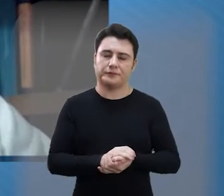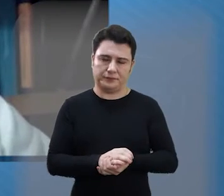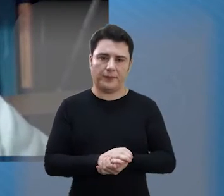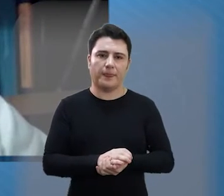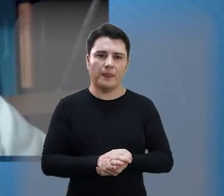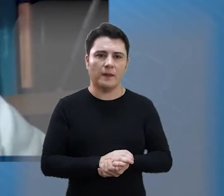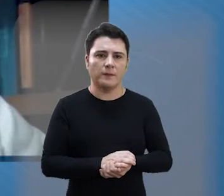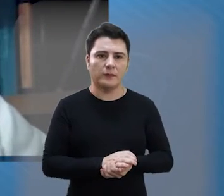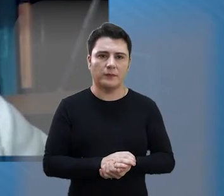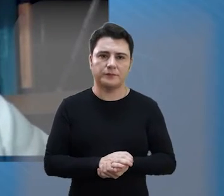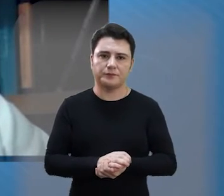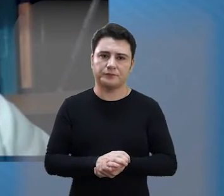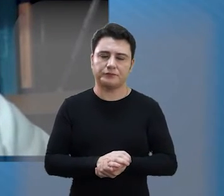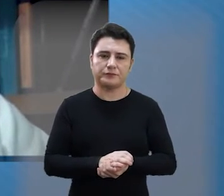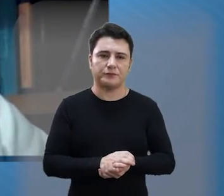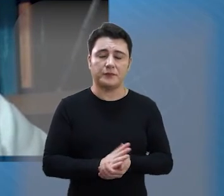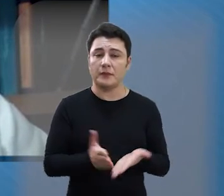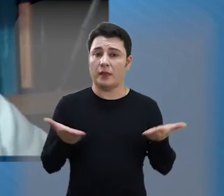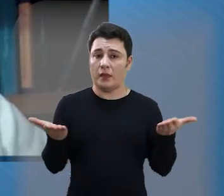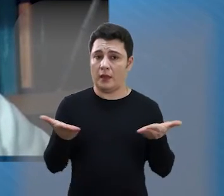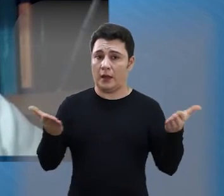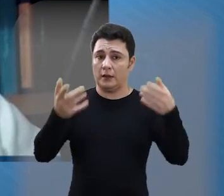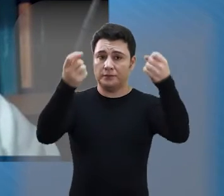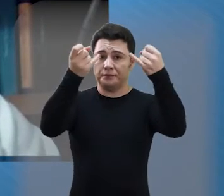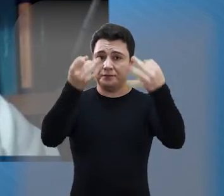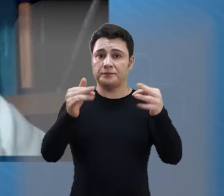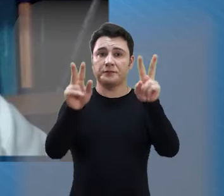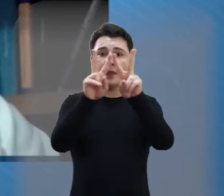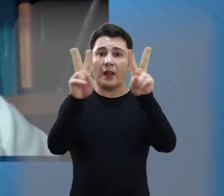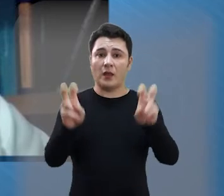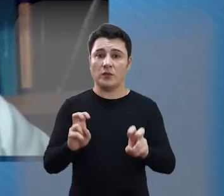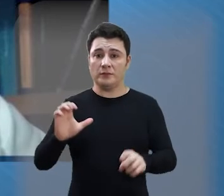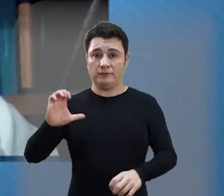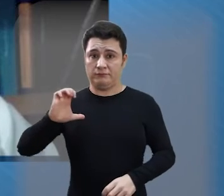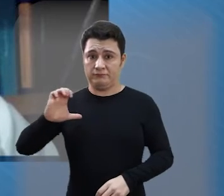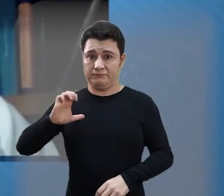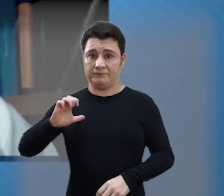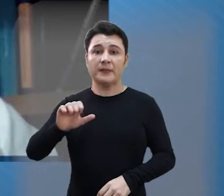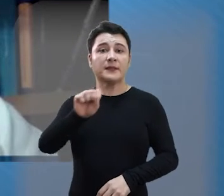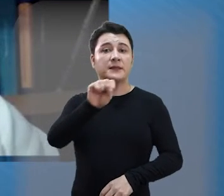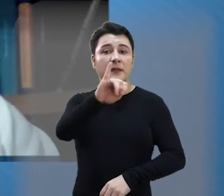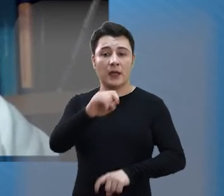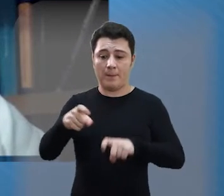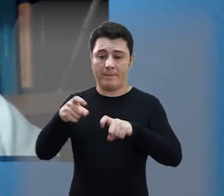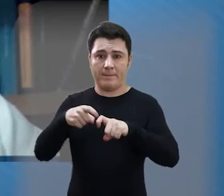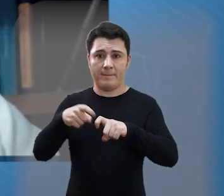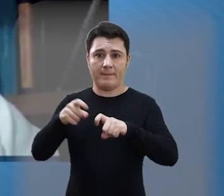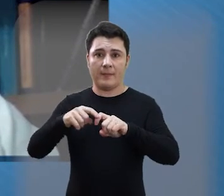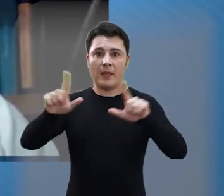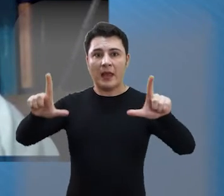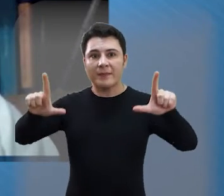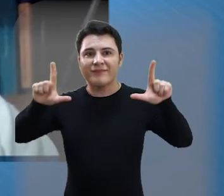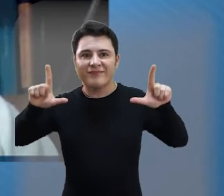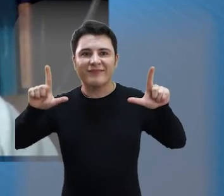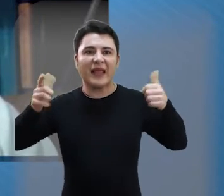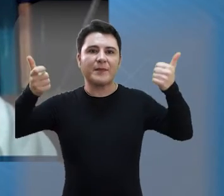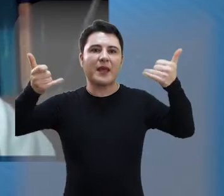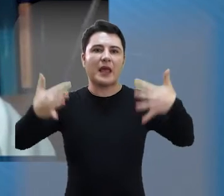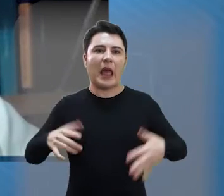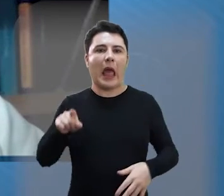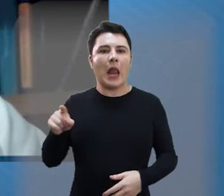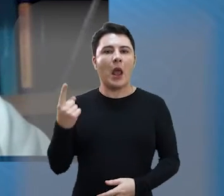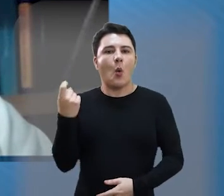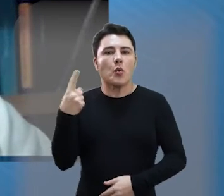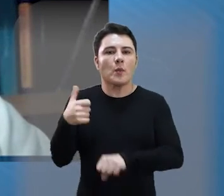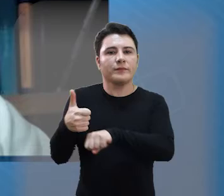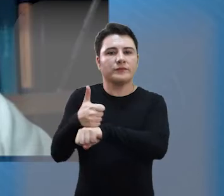falar sobre tratamento. Do ponto de vista ético, né, qualquer médico que divulgue que só